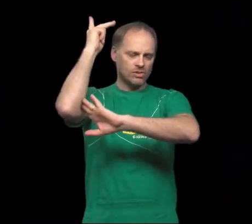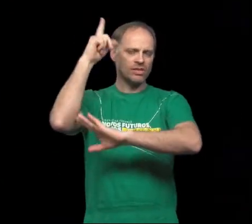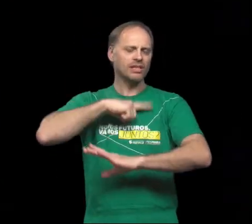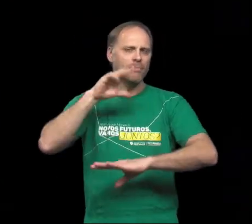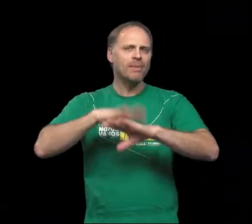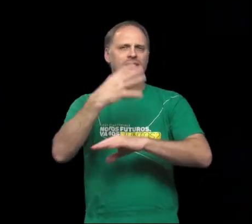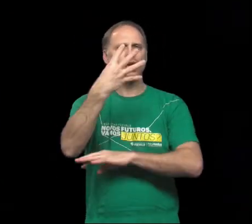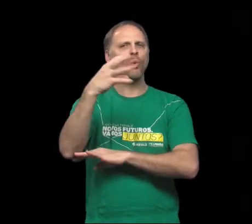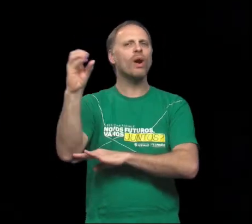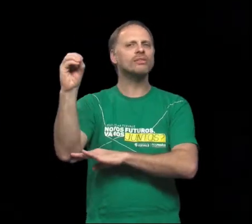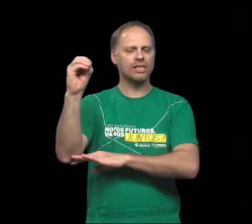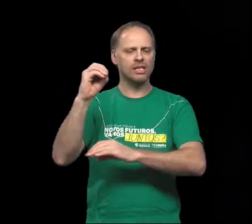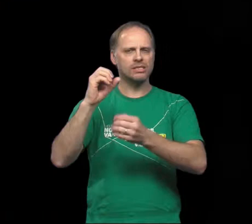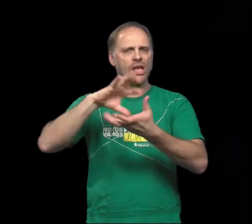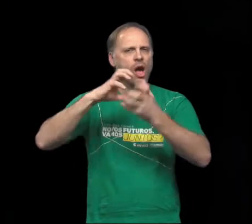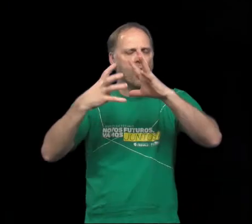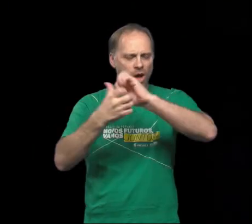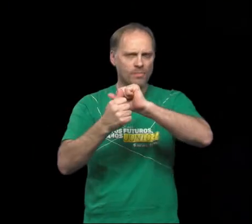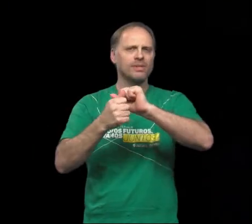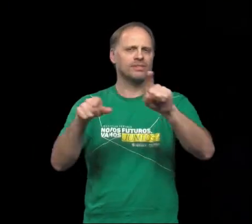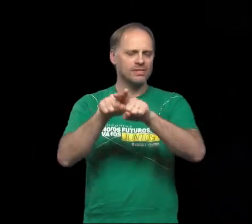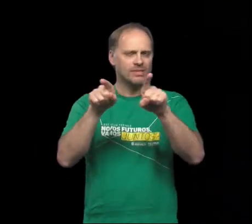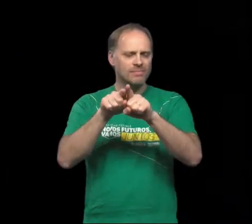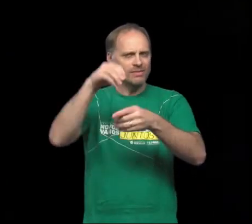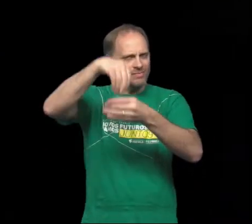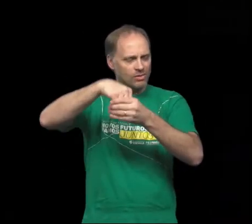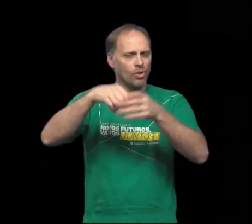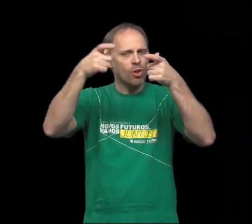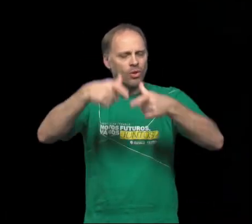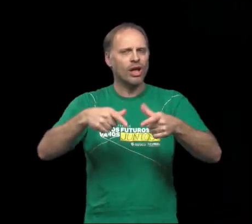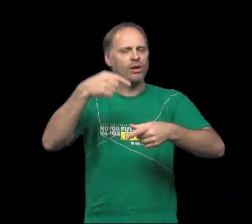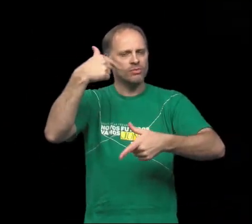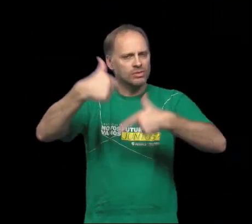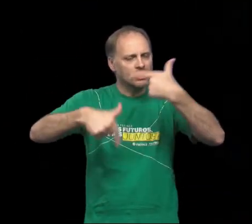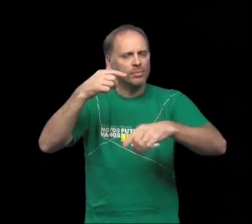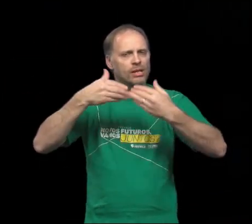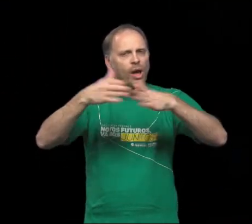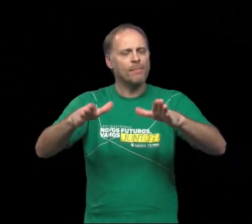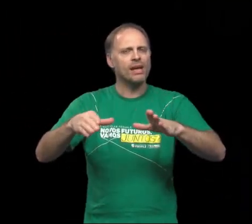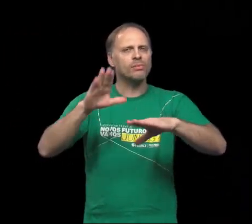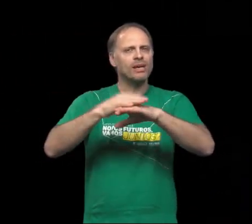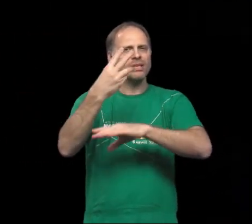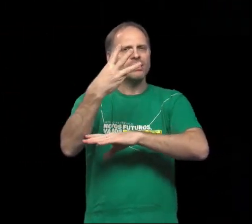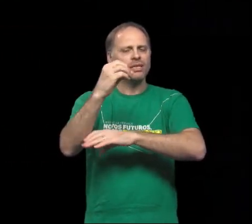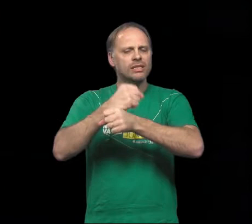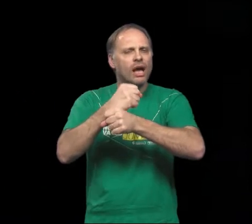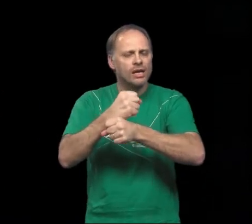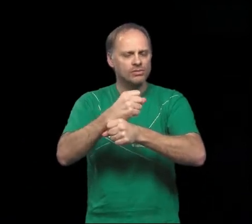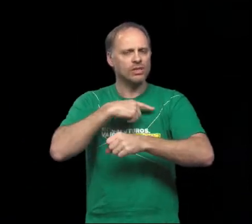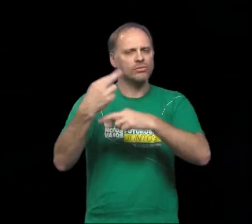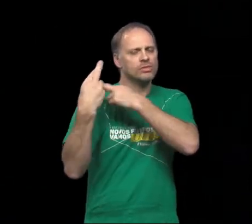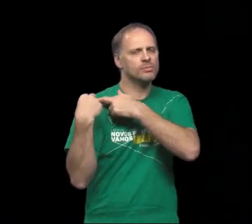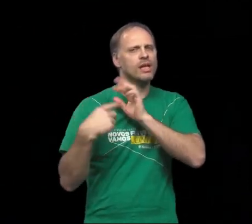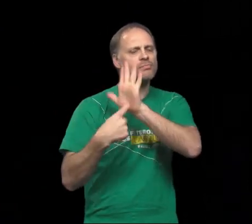abriga mais de 400 obras de Ernesto Frederico Scheffel. O local está em funcionamento há mais de 30 anos, com o